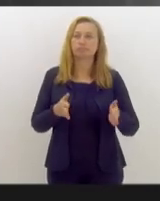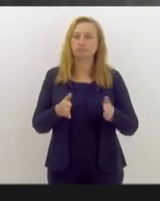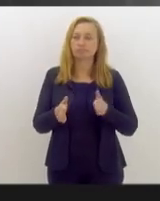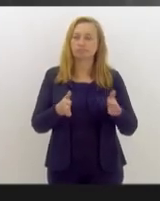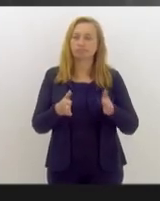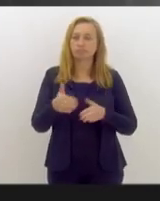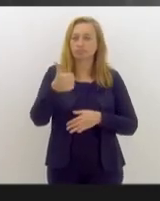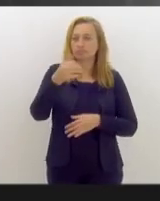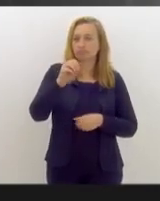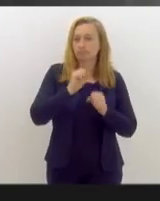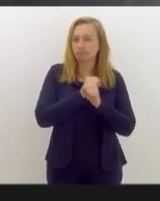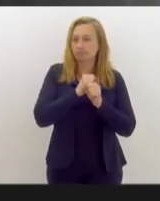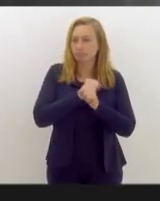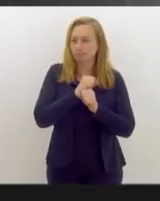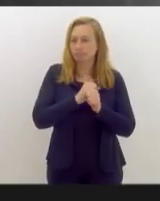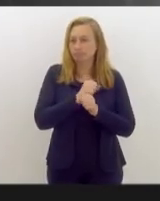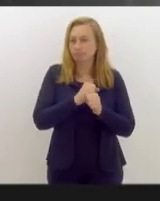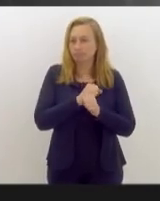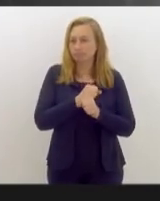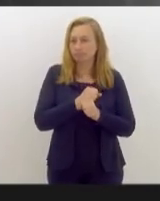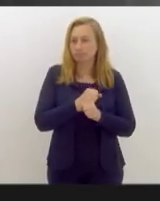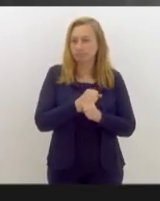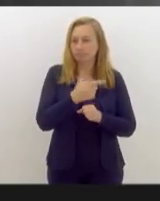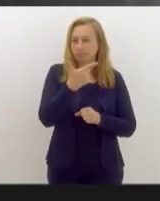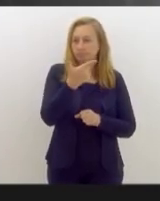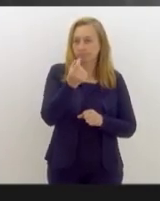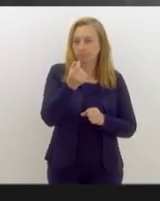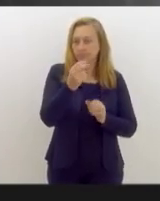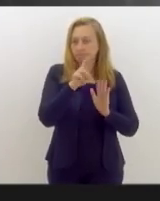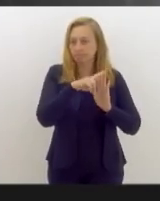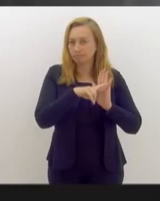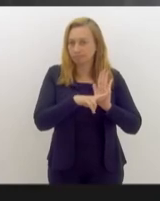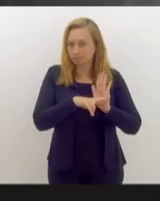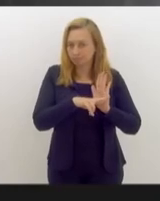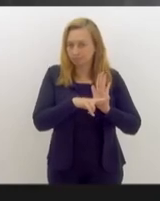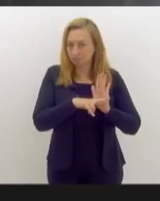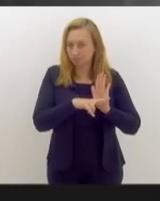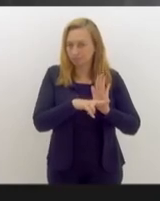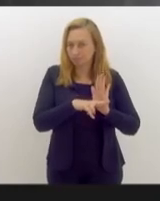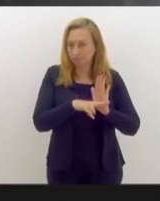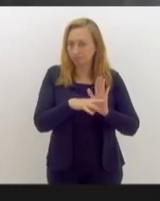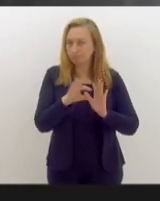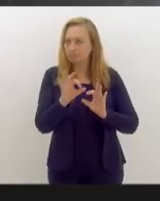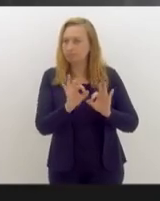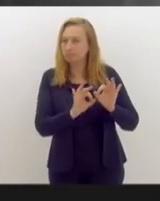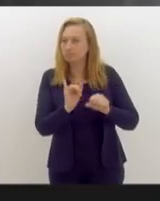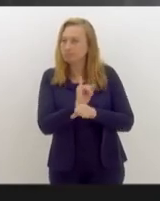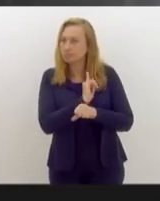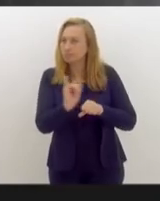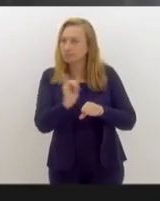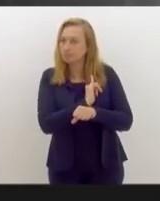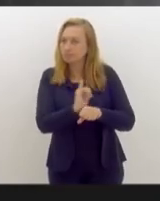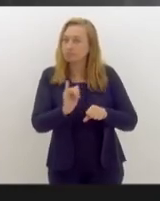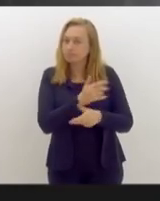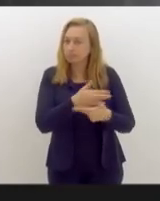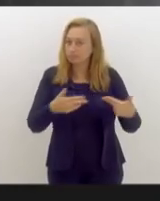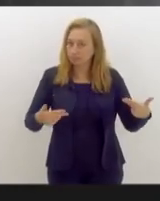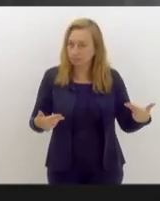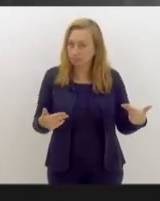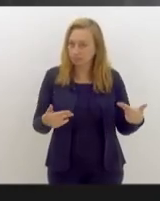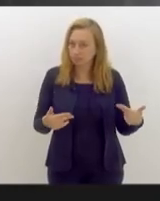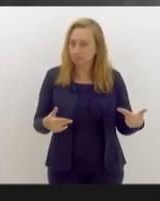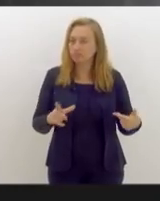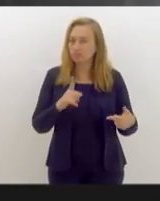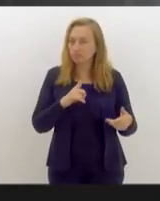Dentre as 20 metas, né, e as suas N estratégias, muitas delas